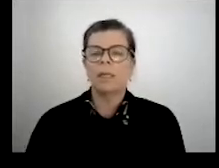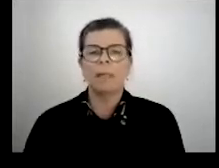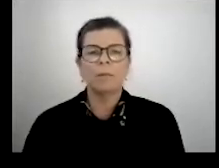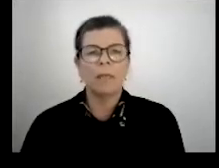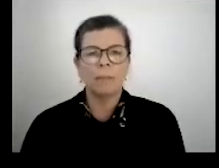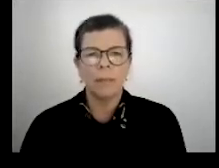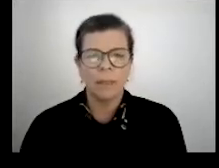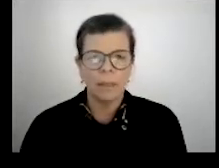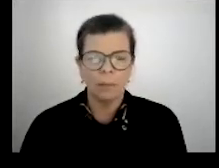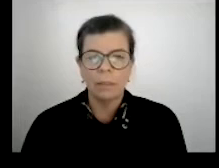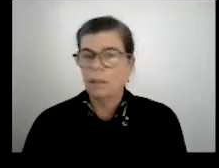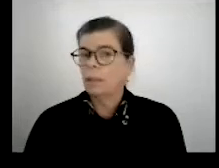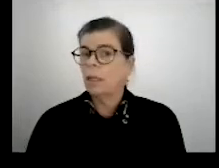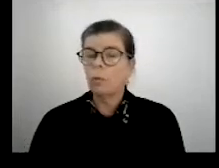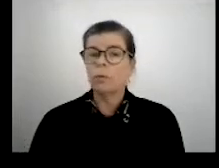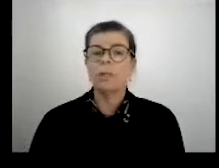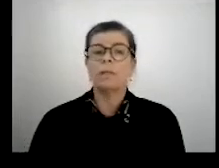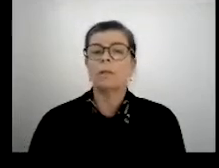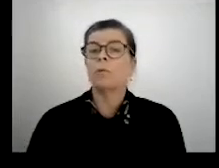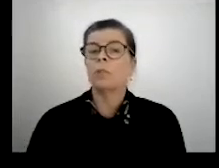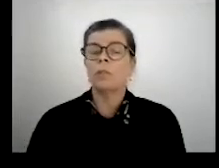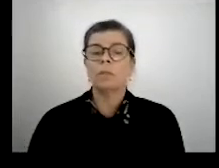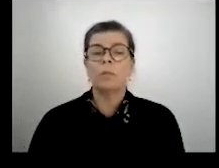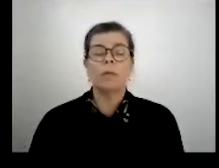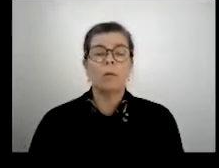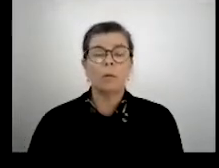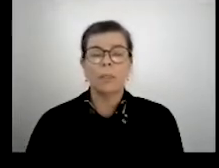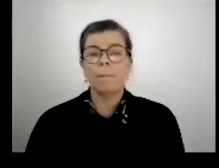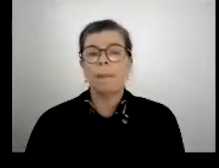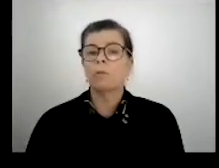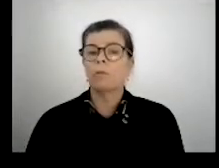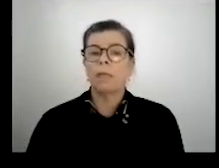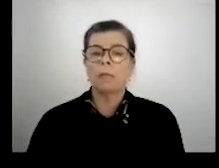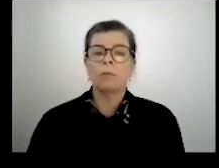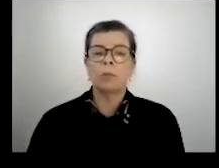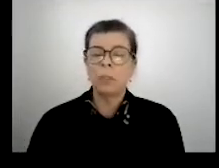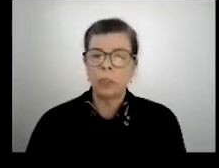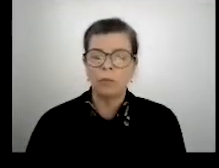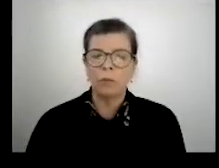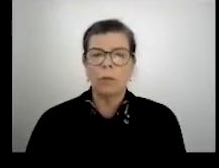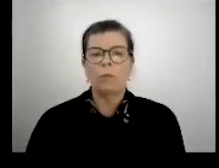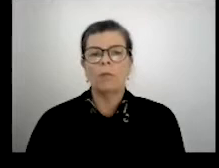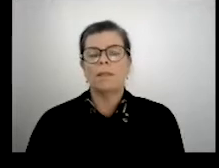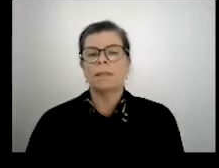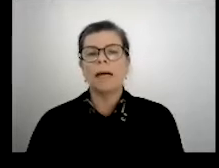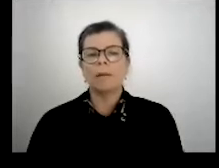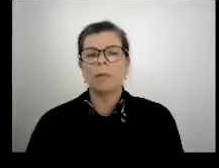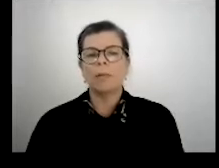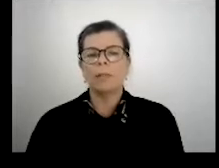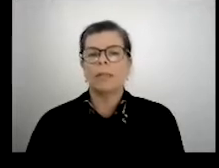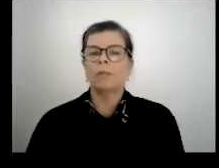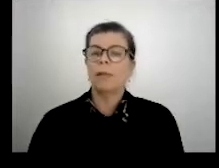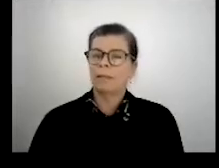de treinamento e capacitação, não com tantas tecnologias como tem hoje, mas com os mesmos objetivos, onde se sabe